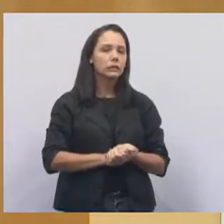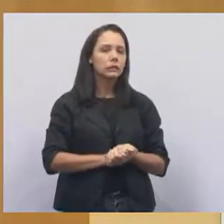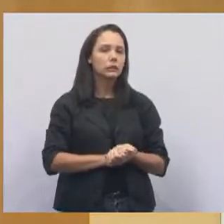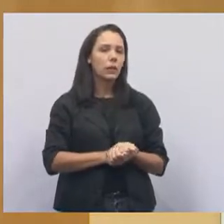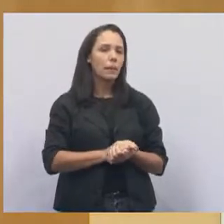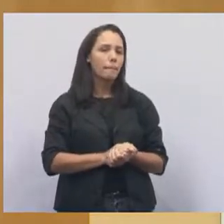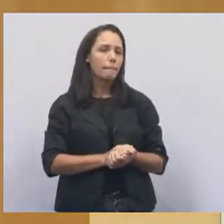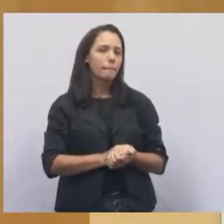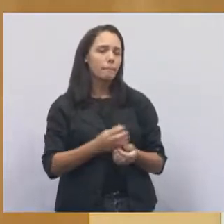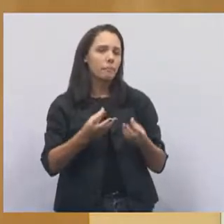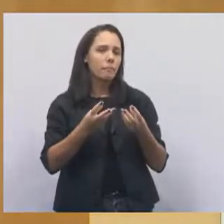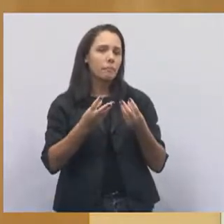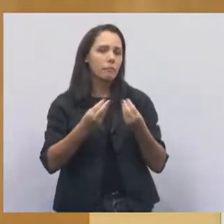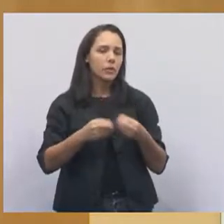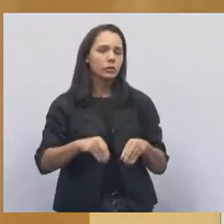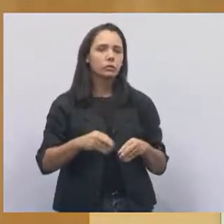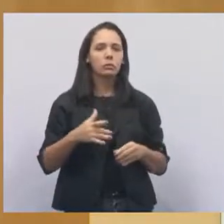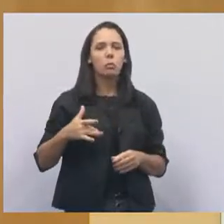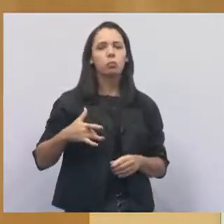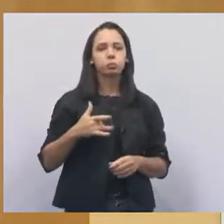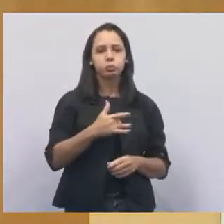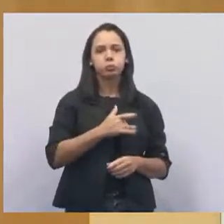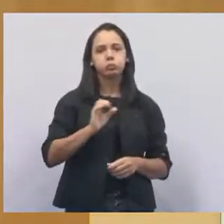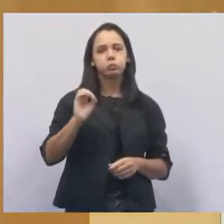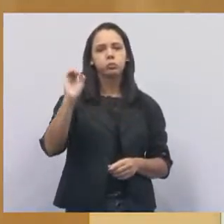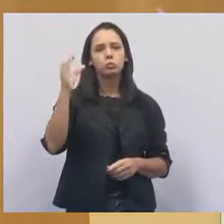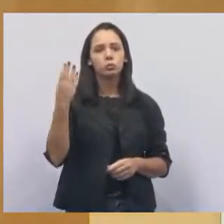não as queimadas